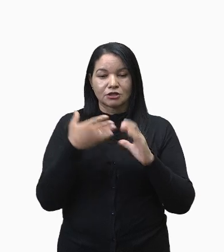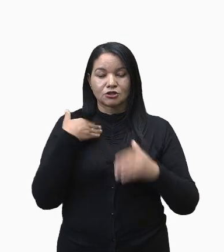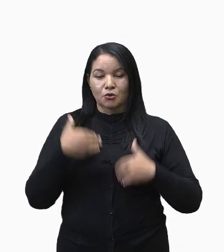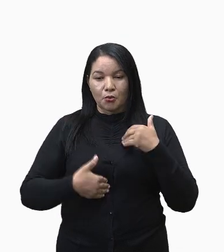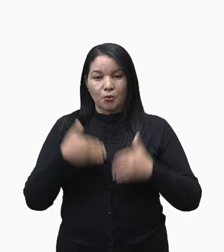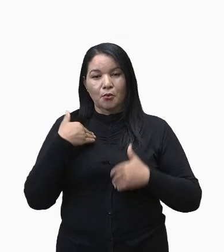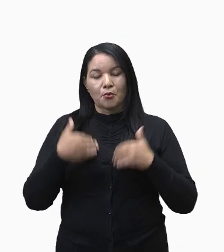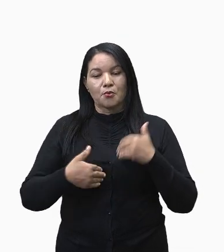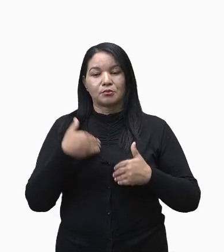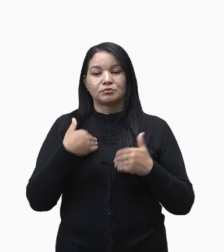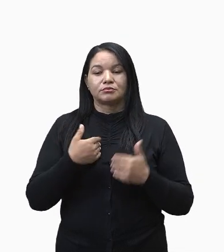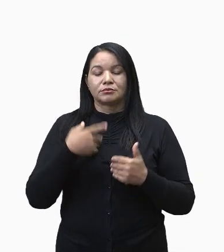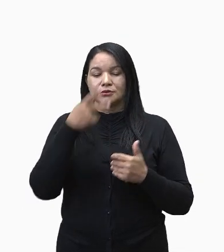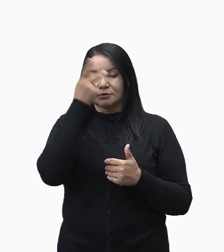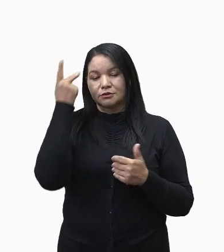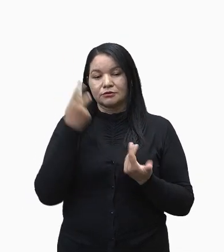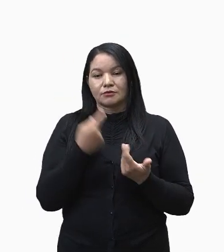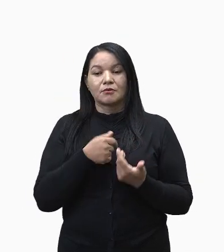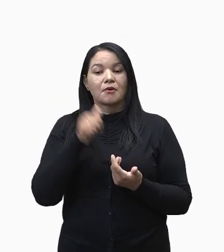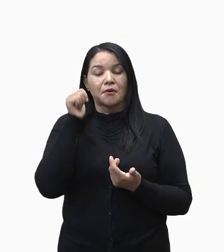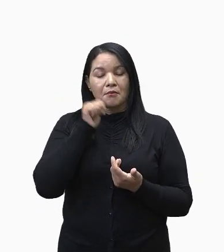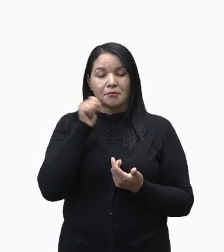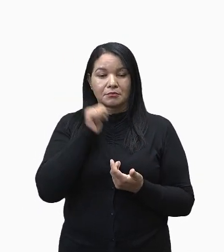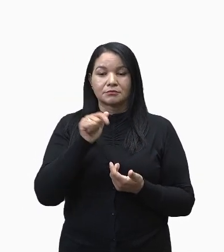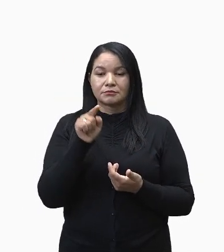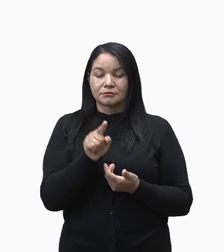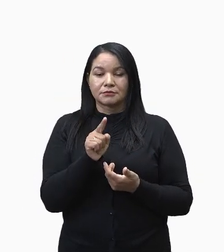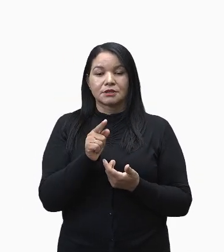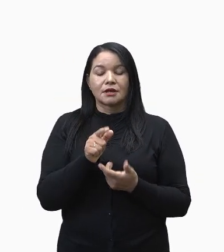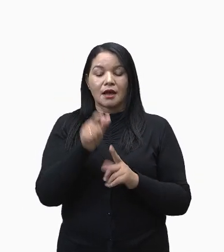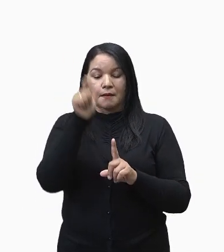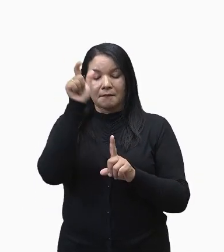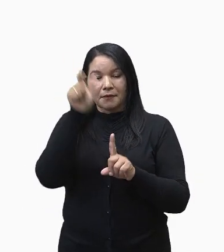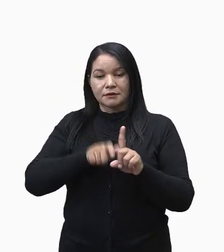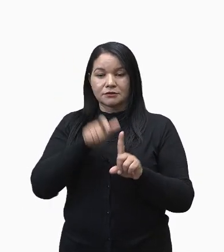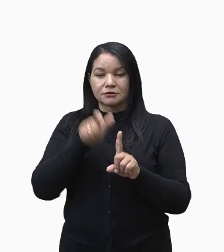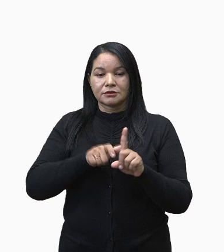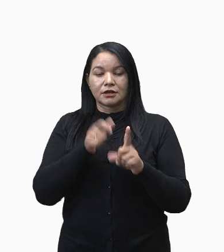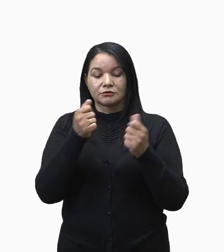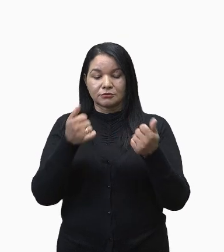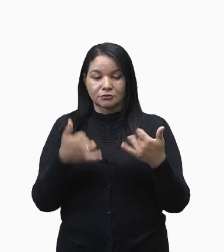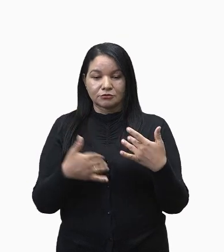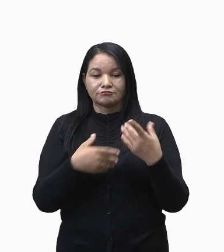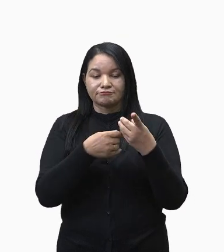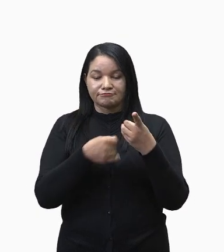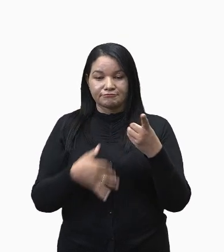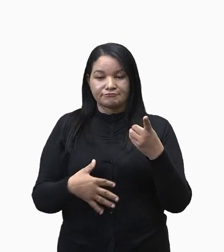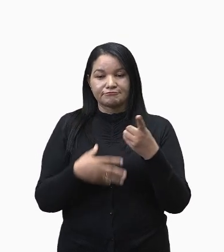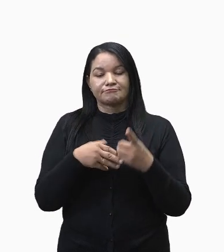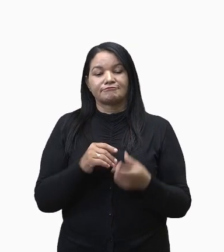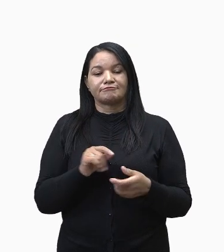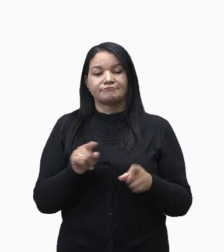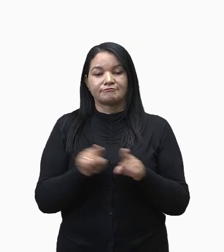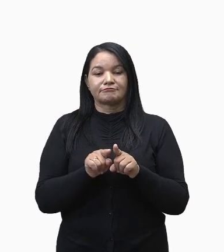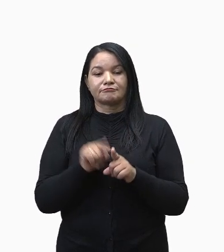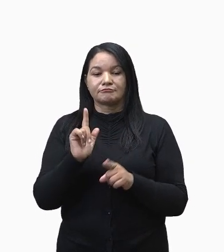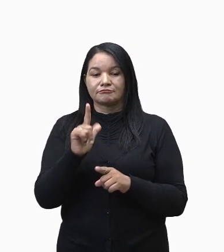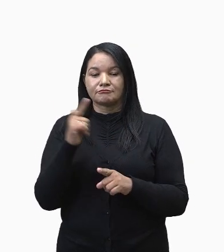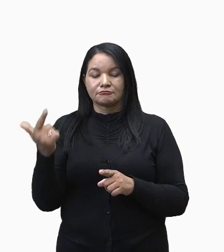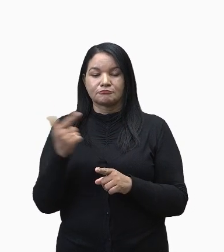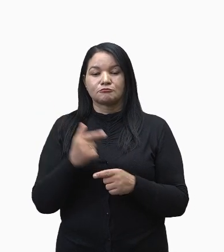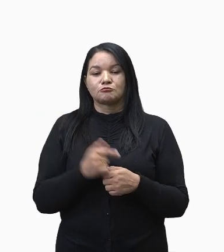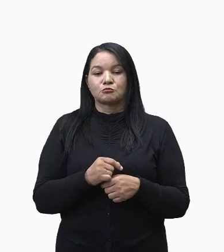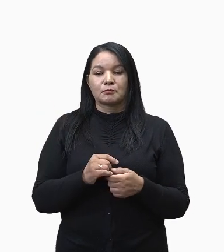Então, a gente acabou de descrever a nossa personagem ali da foto. E aí, vamos ao